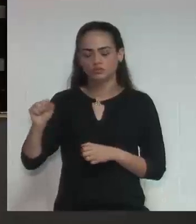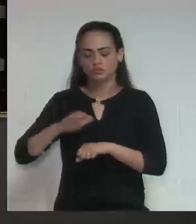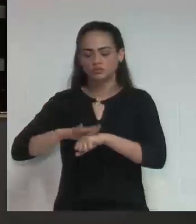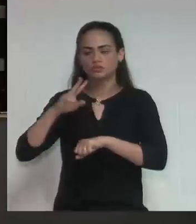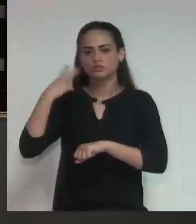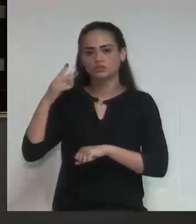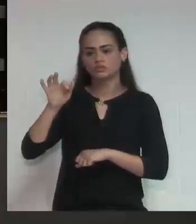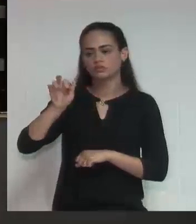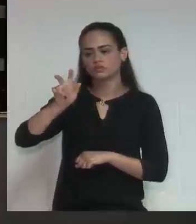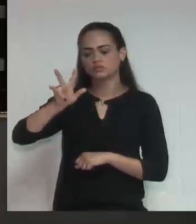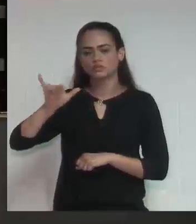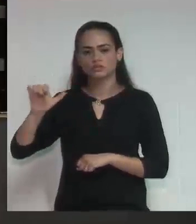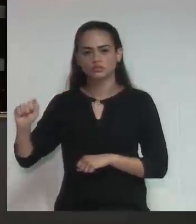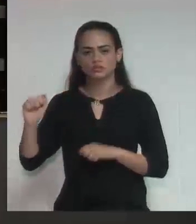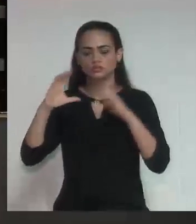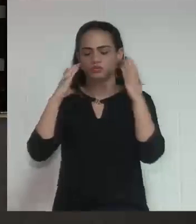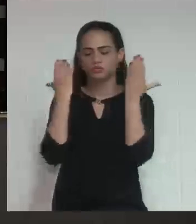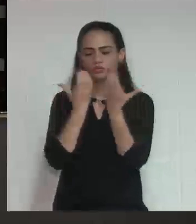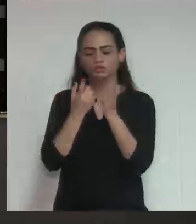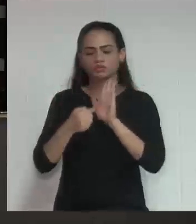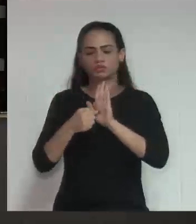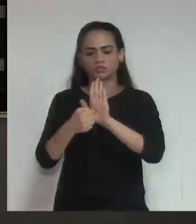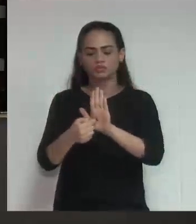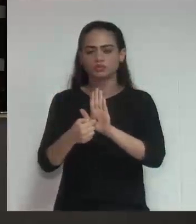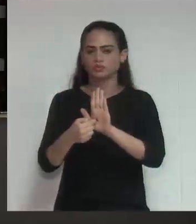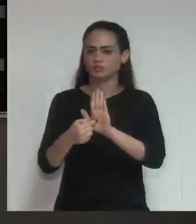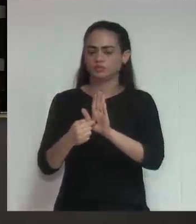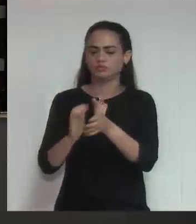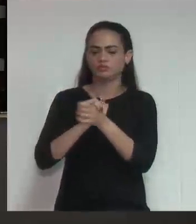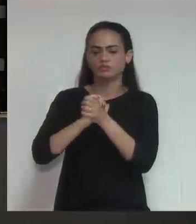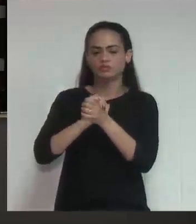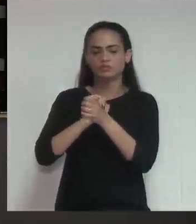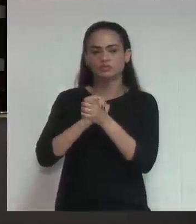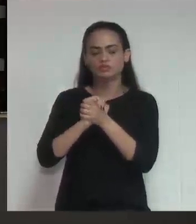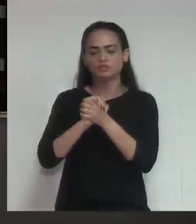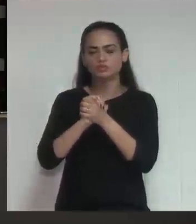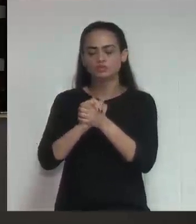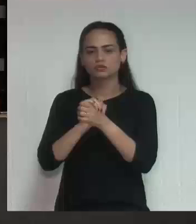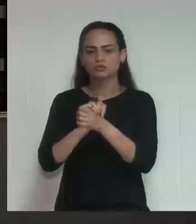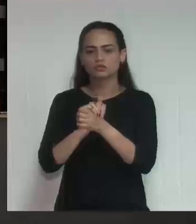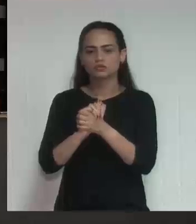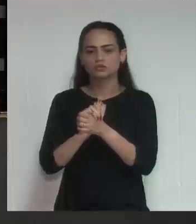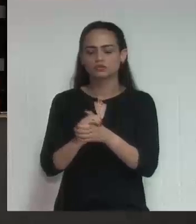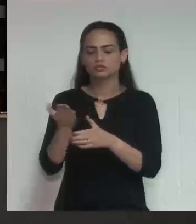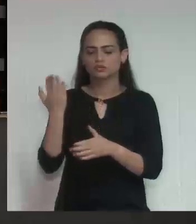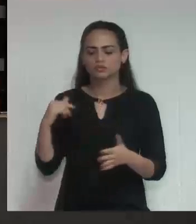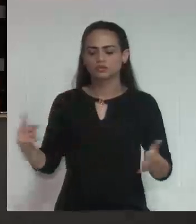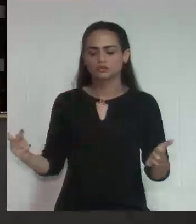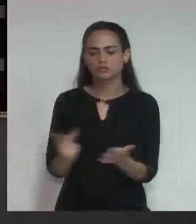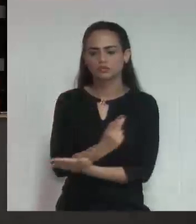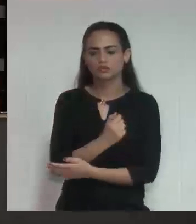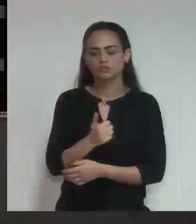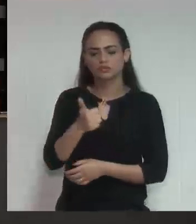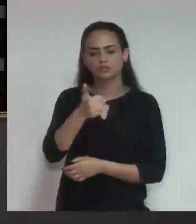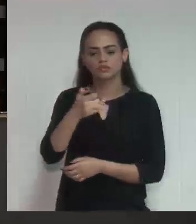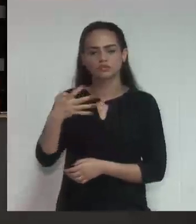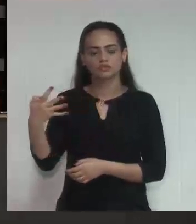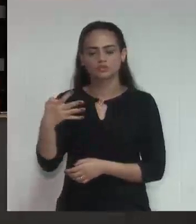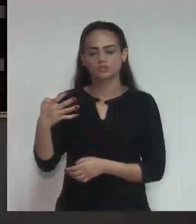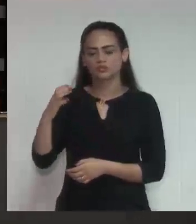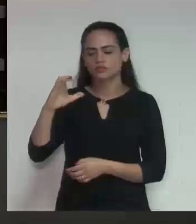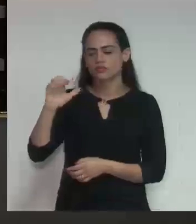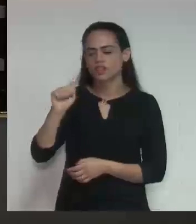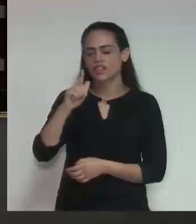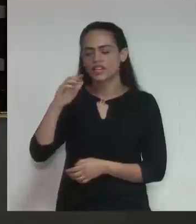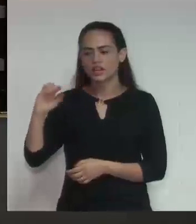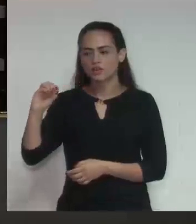Câmara de Vereadores de Vinhedo apresenta nos termos regimentais moção de congratulações à Purina pela realização da 14ª Cão-Chorrada, realizada no dia 23